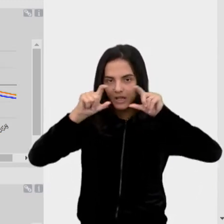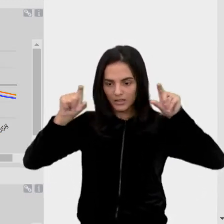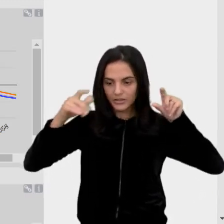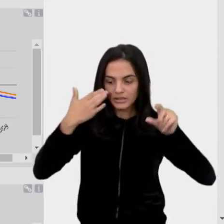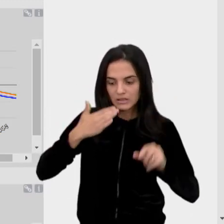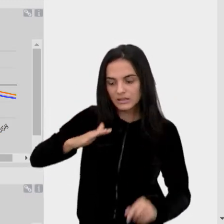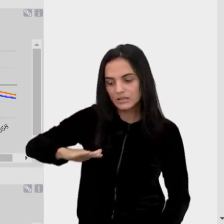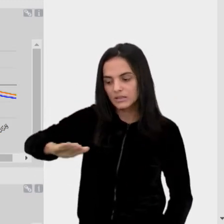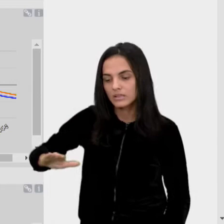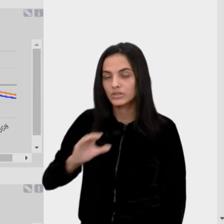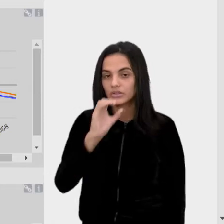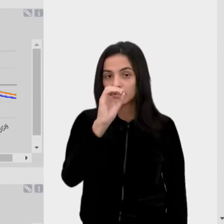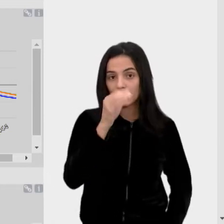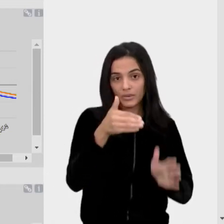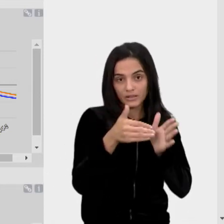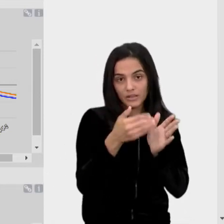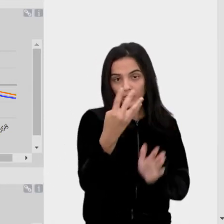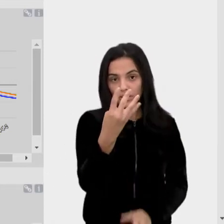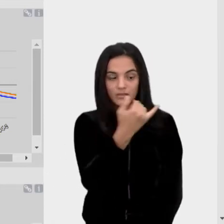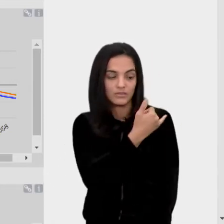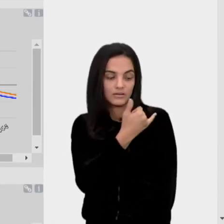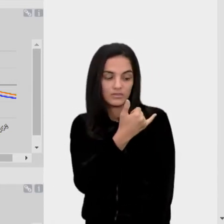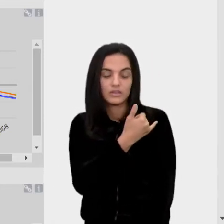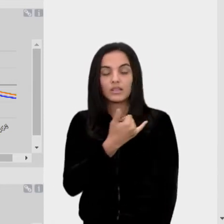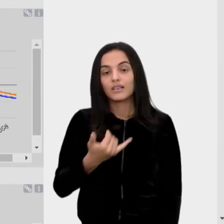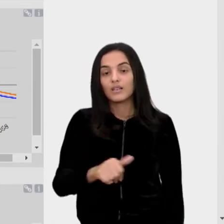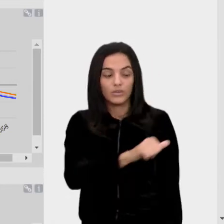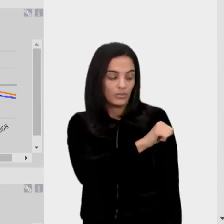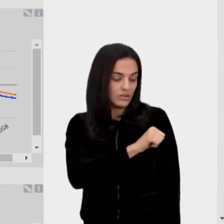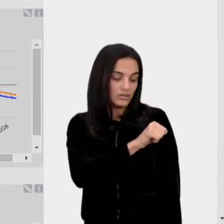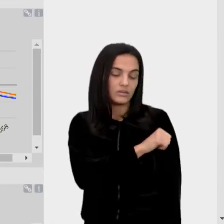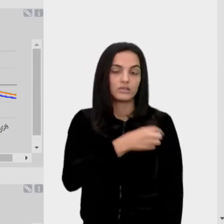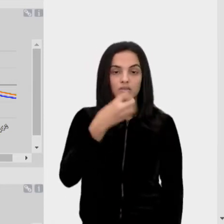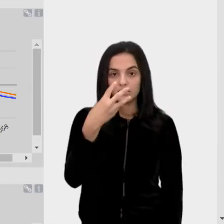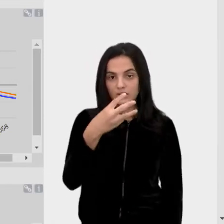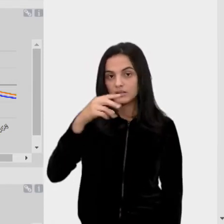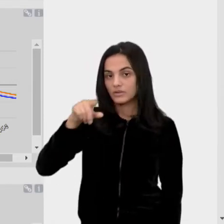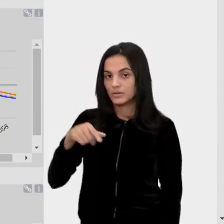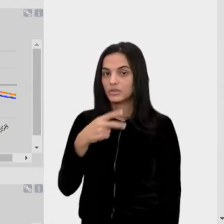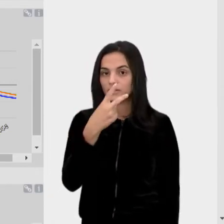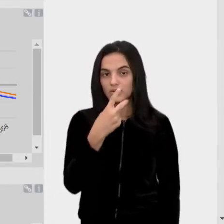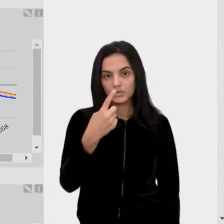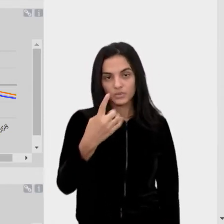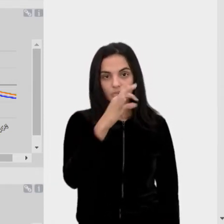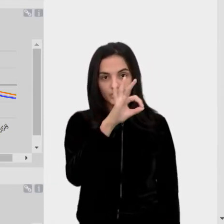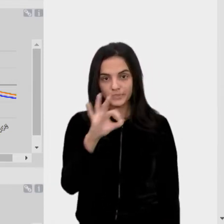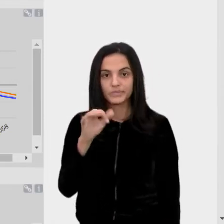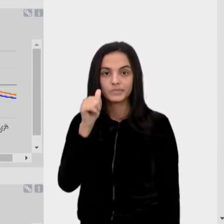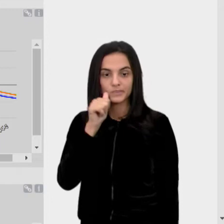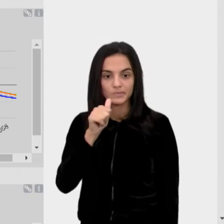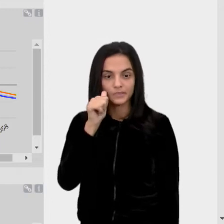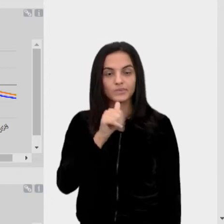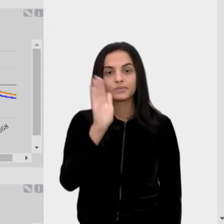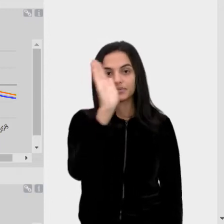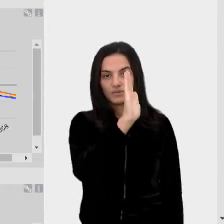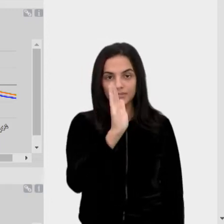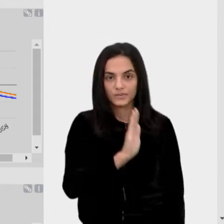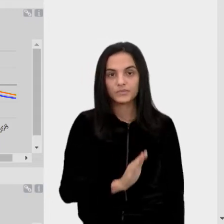de 0 a 4 anos. No Rio de Janeiro é de 3,21% de mulheres, do Brasil